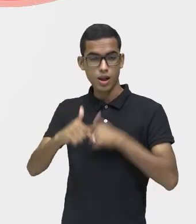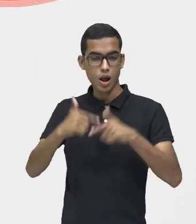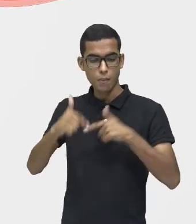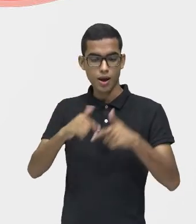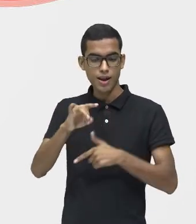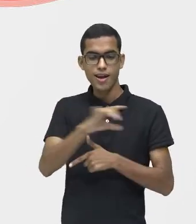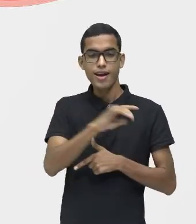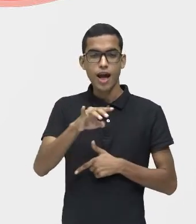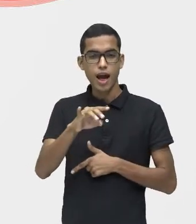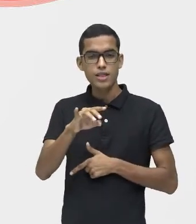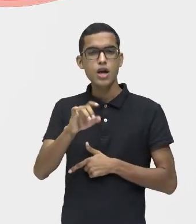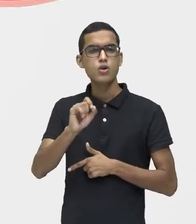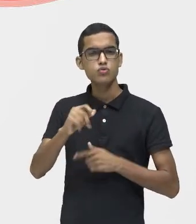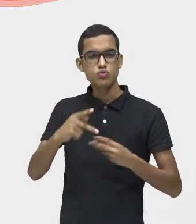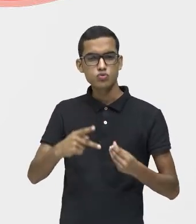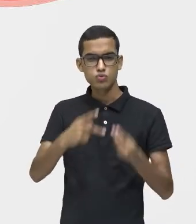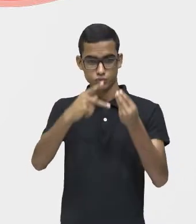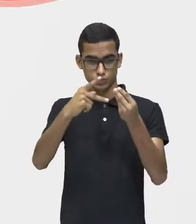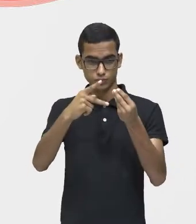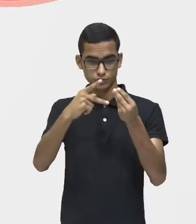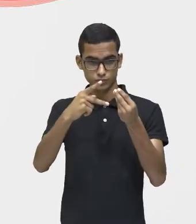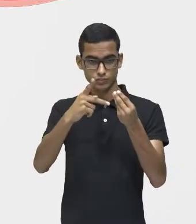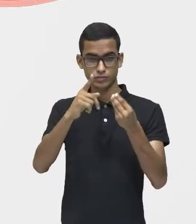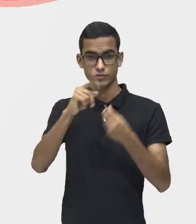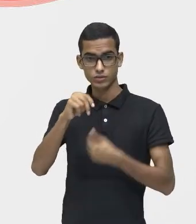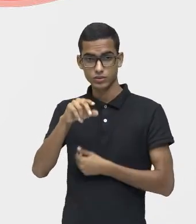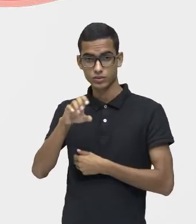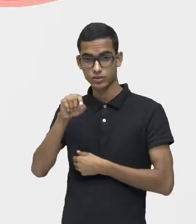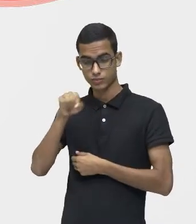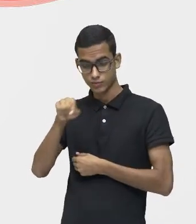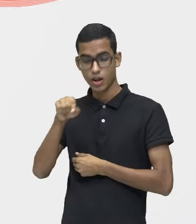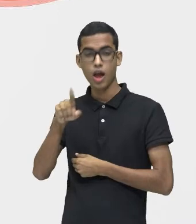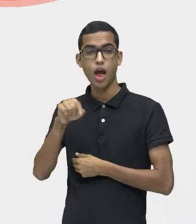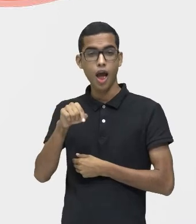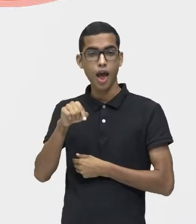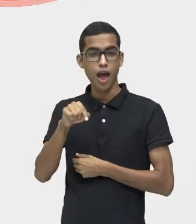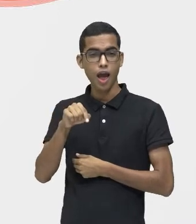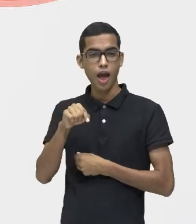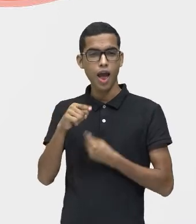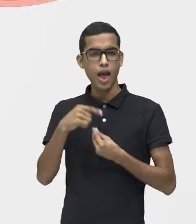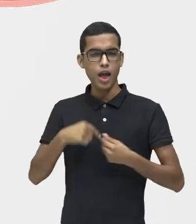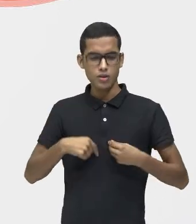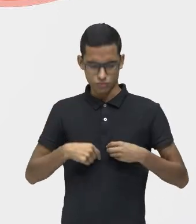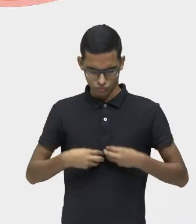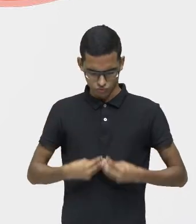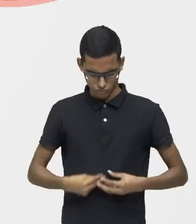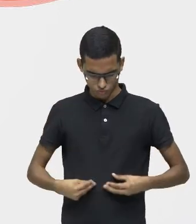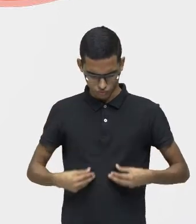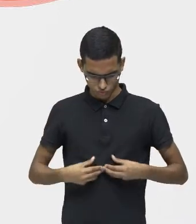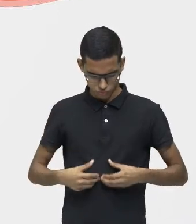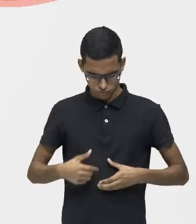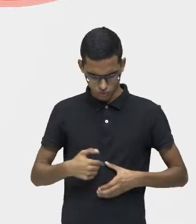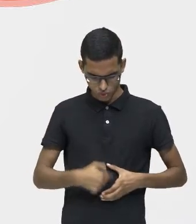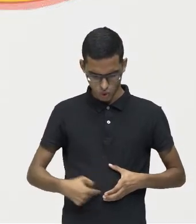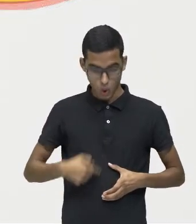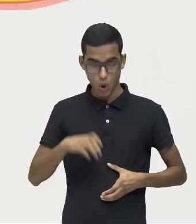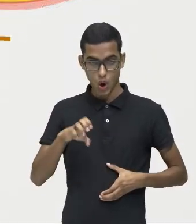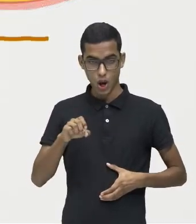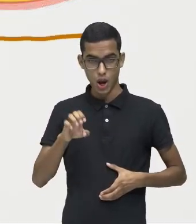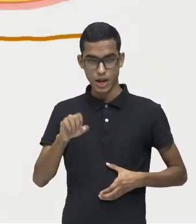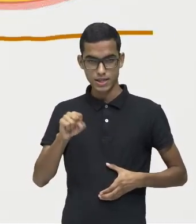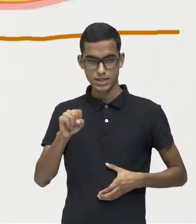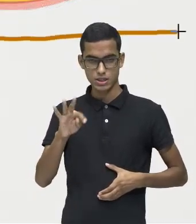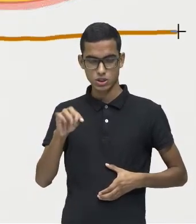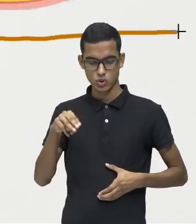ela é uma enzima digestiva, que ela é produzida pelas paredes do estômago. Aqui nessa imagem, olha